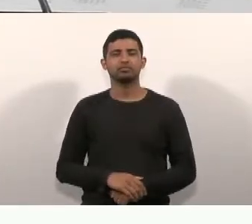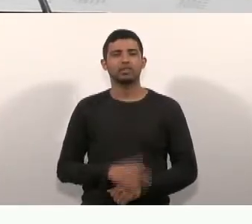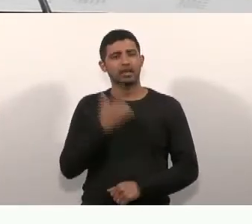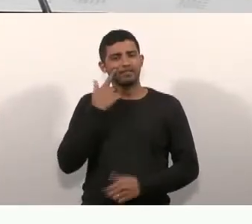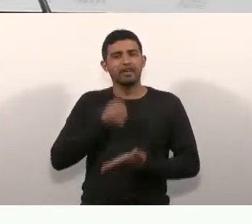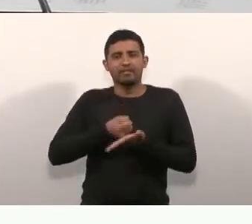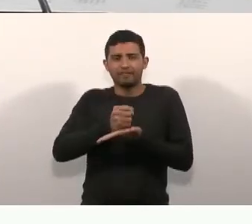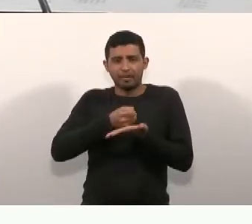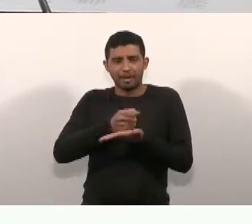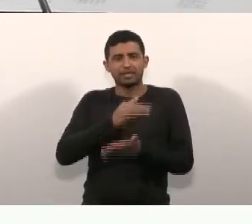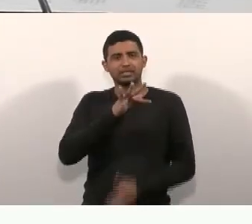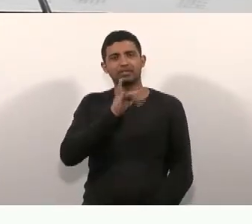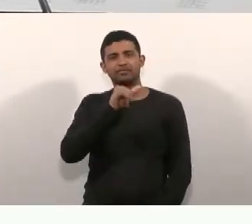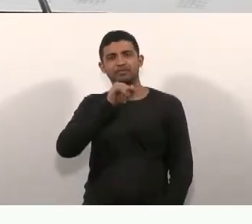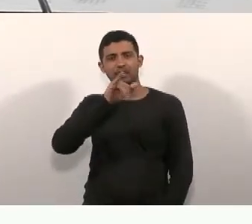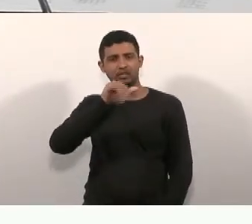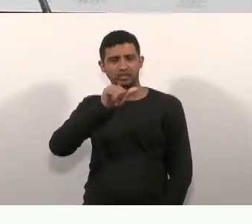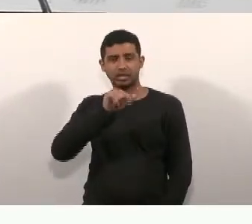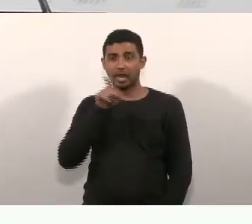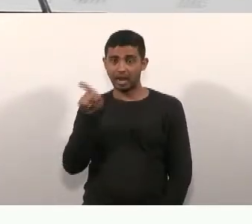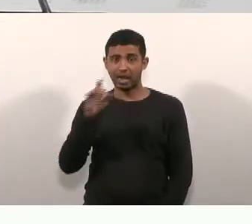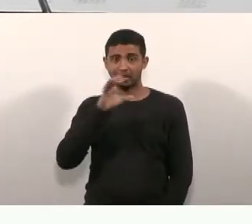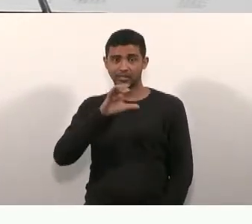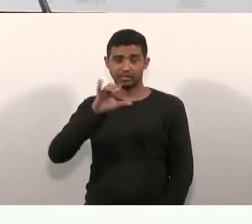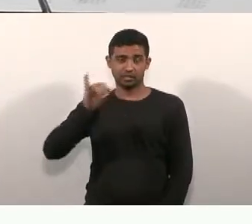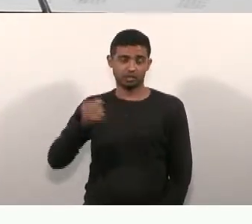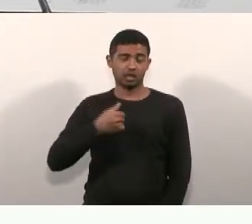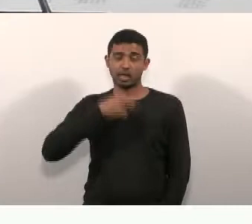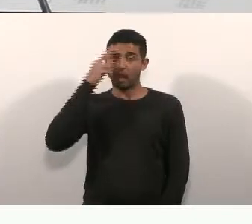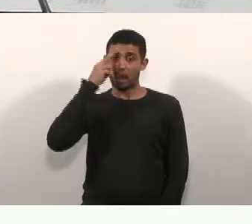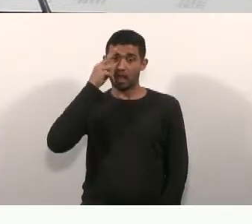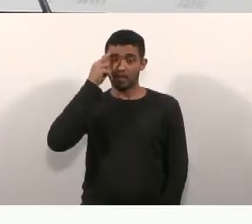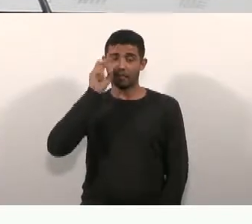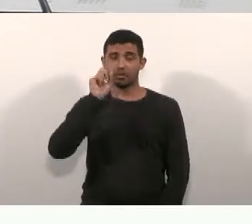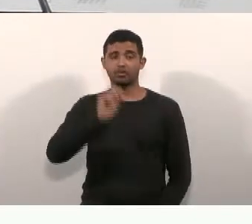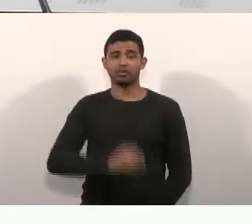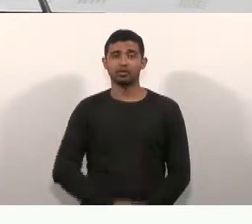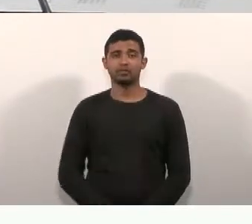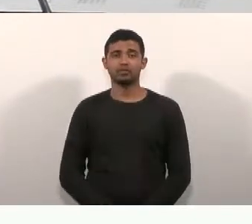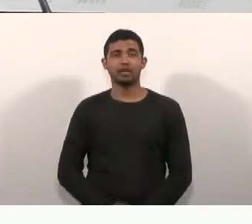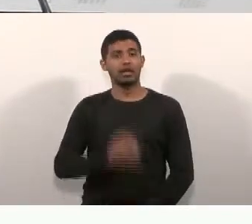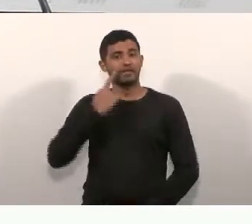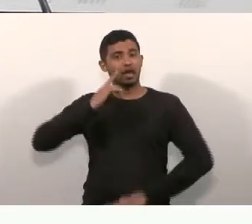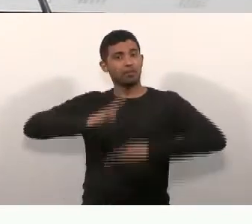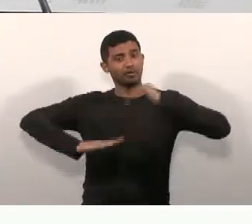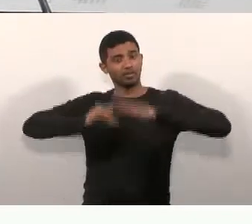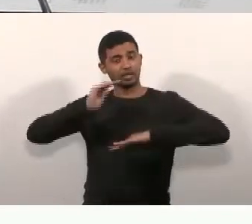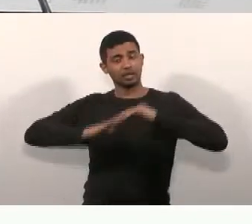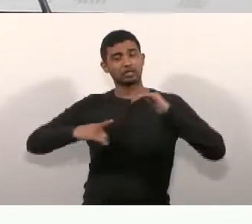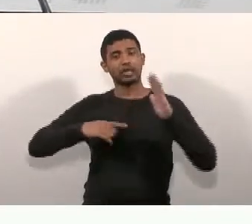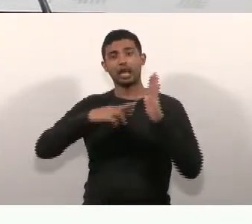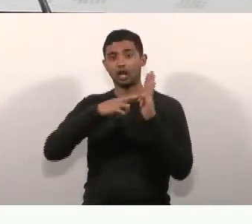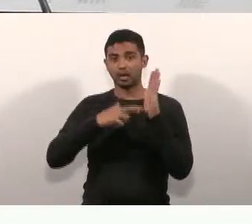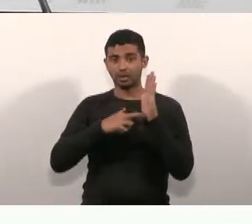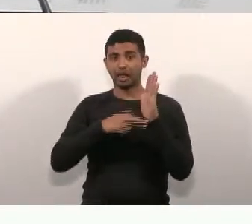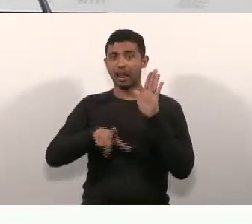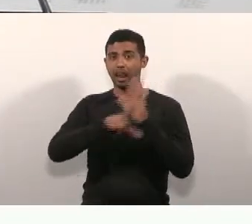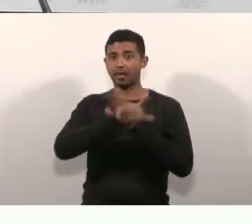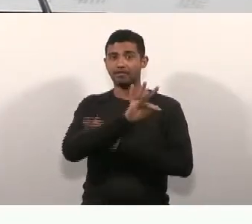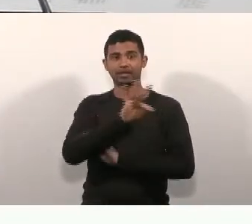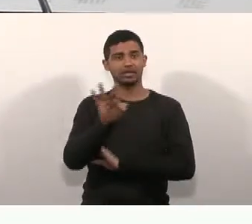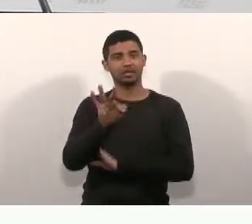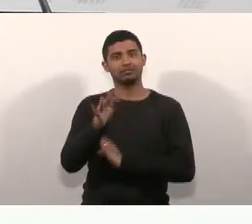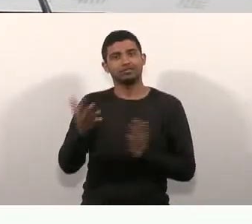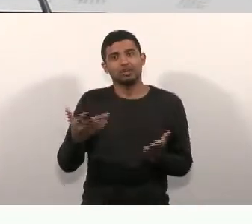farmácias físicas, né? A CCJ lembrou que essa profissão é regulamentada por lei federal, né? Então, não é